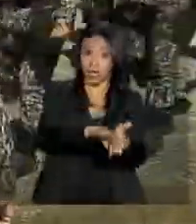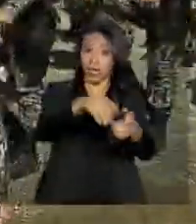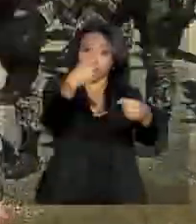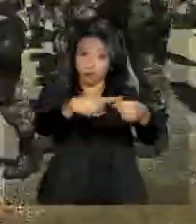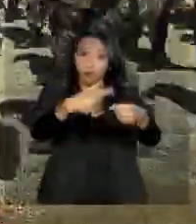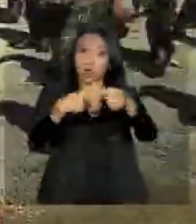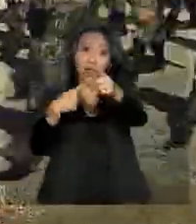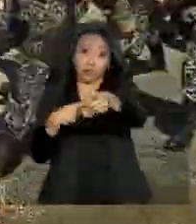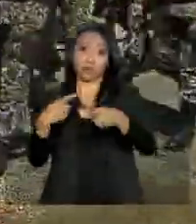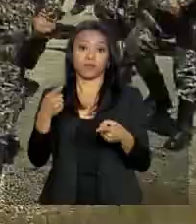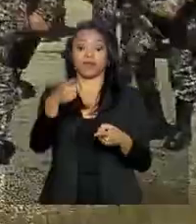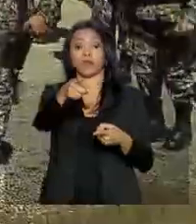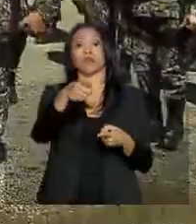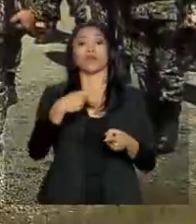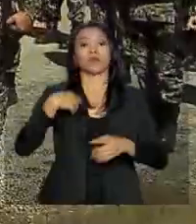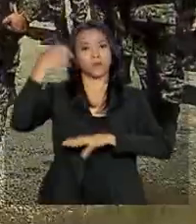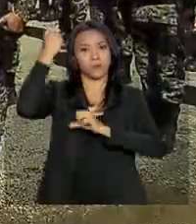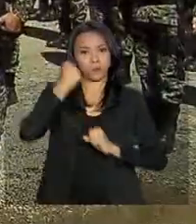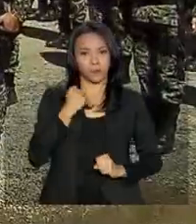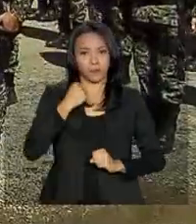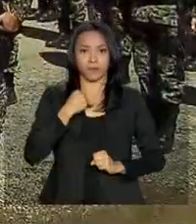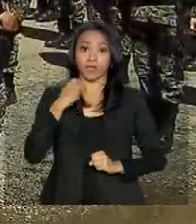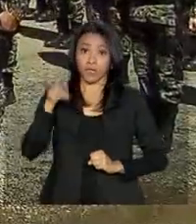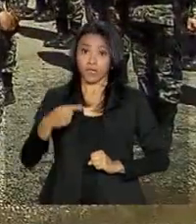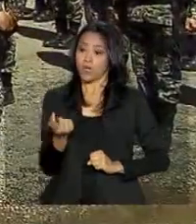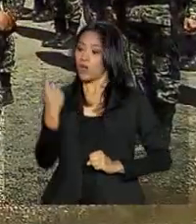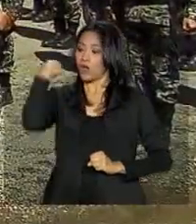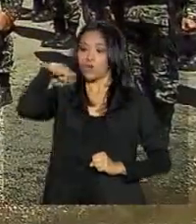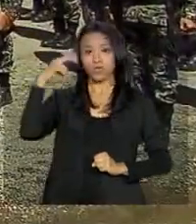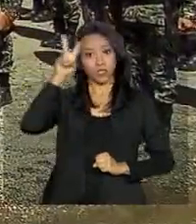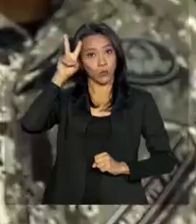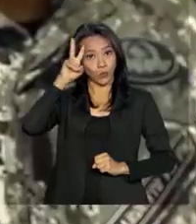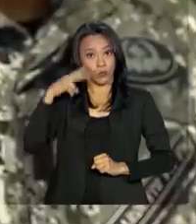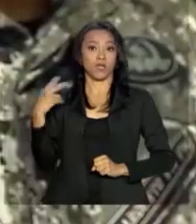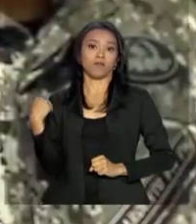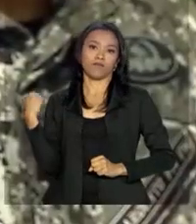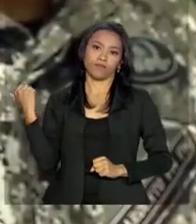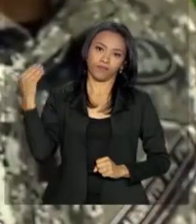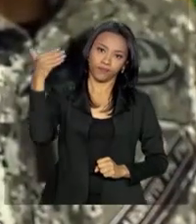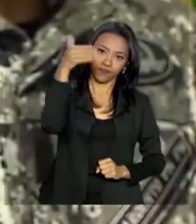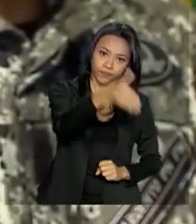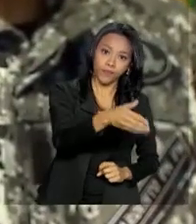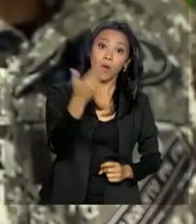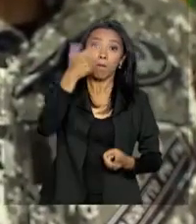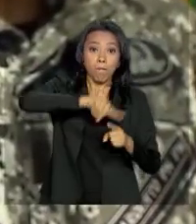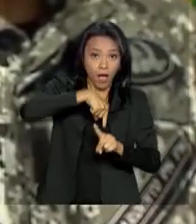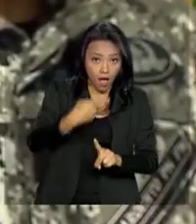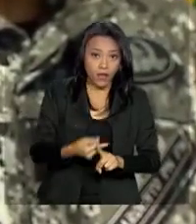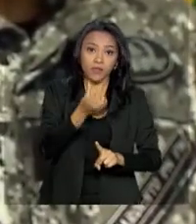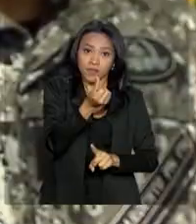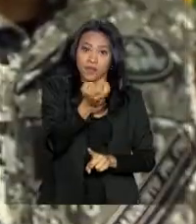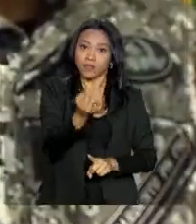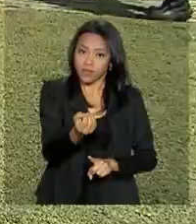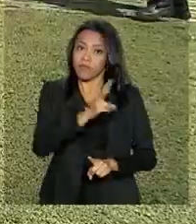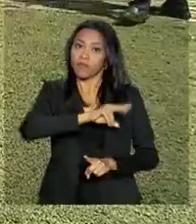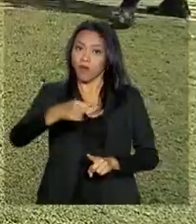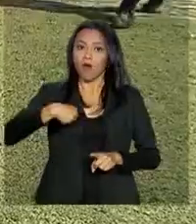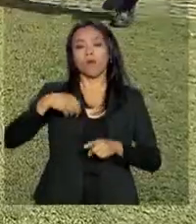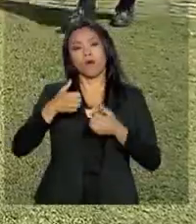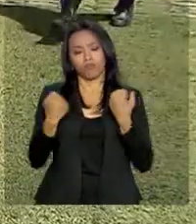da força nacional de segurança que deixaram brasília na última segunda feira outros 60 estão a caminho por terra